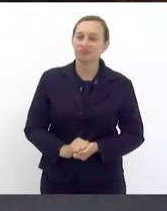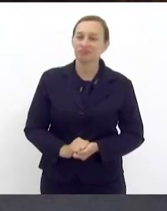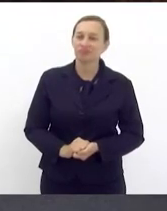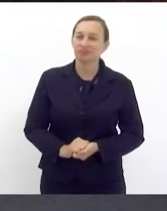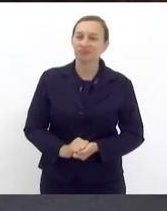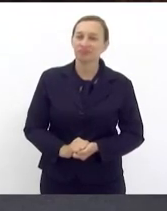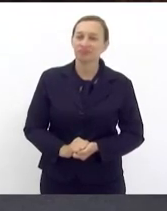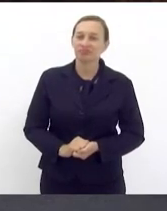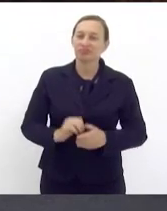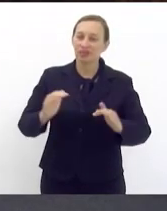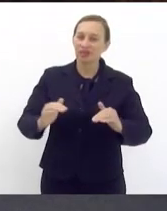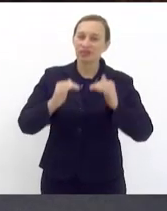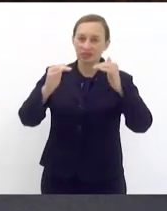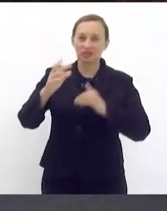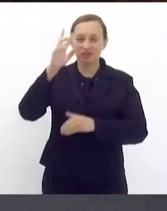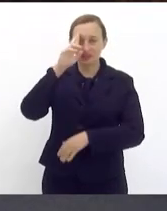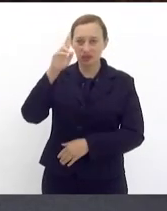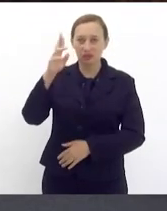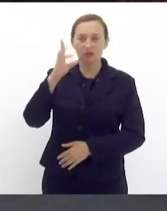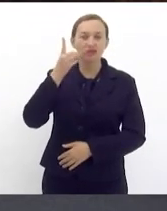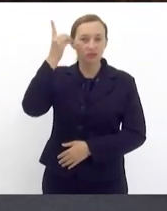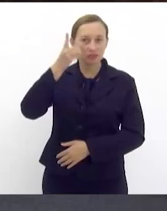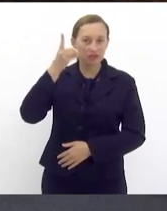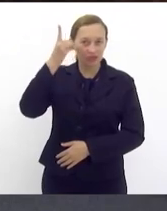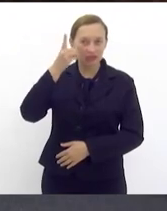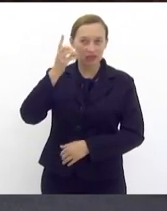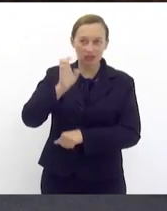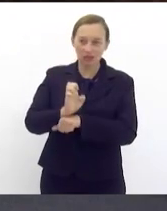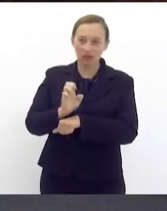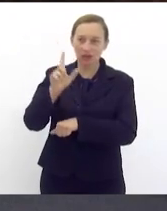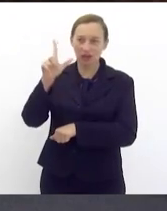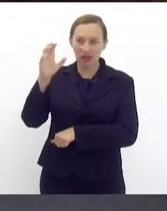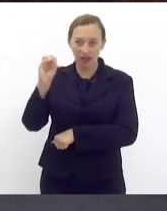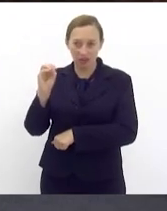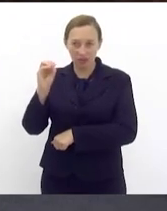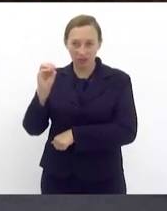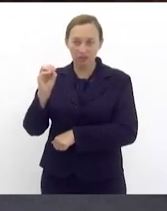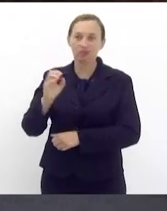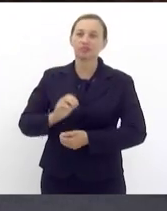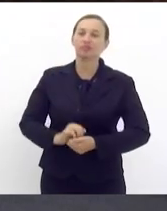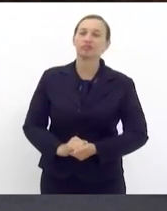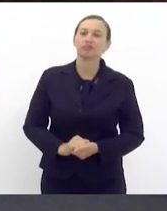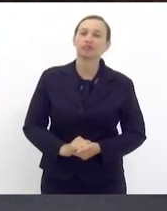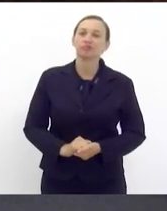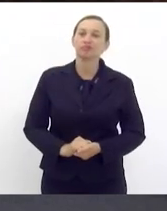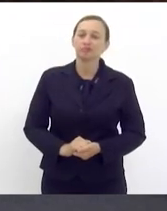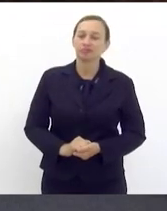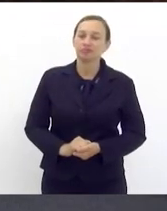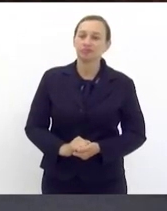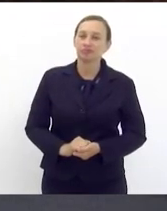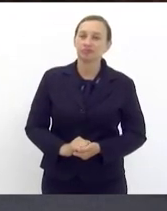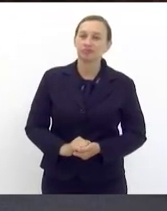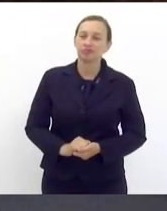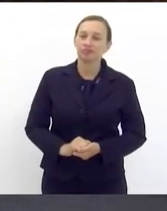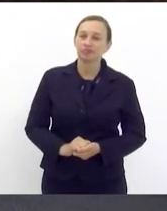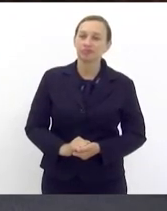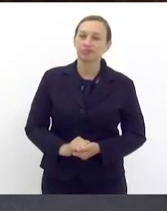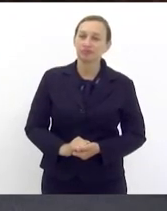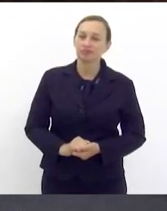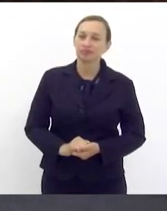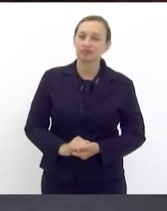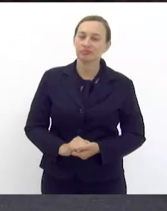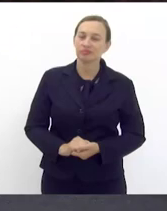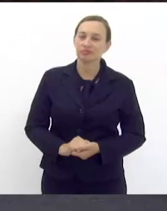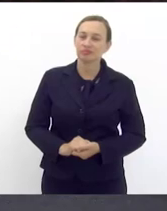Excelentíssimo senhor deputado estadual Léo Vieira, que preside sobre nós, autor e proponente